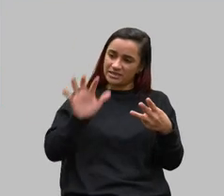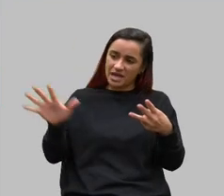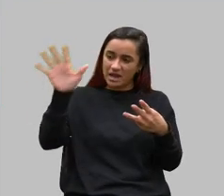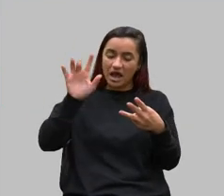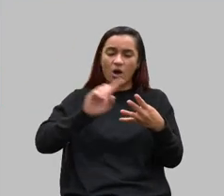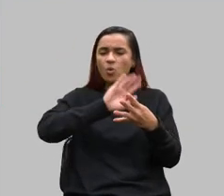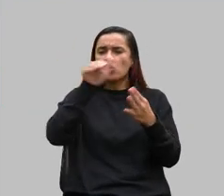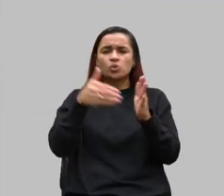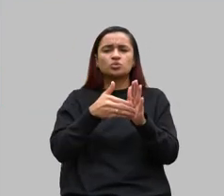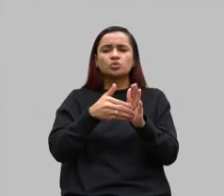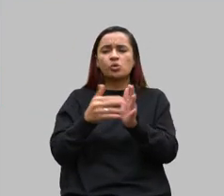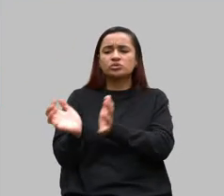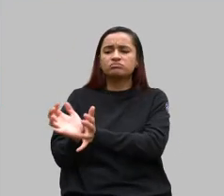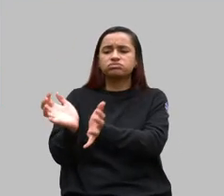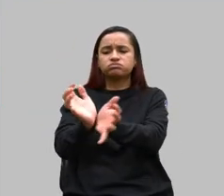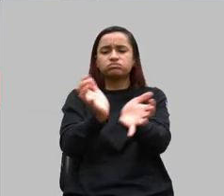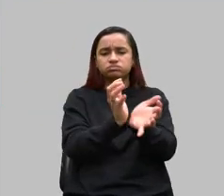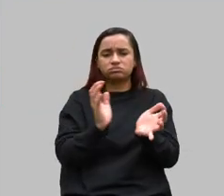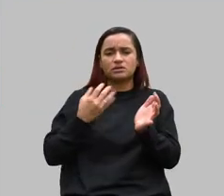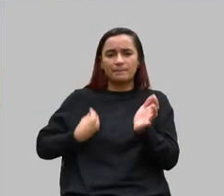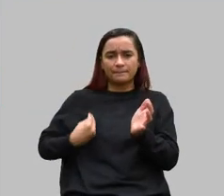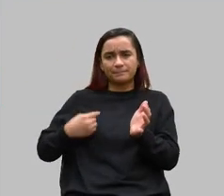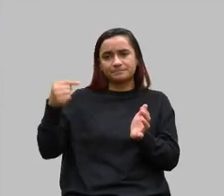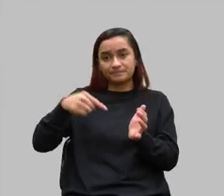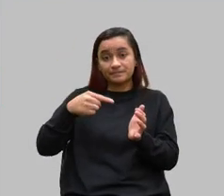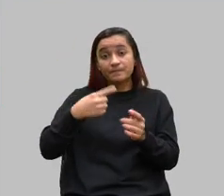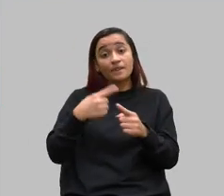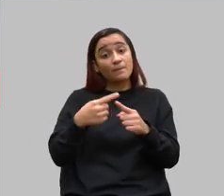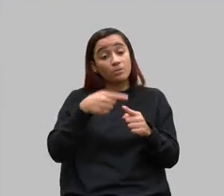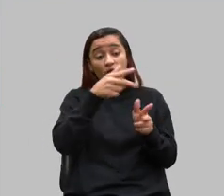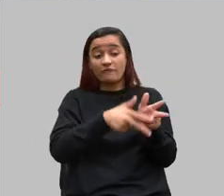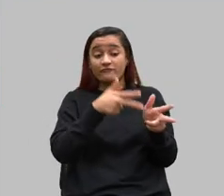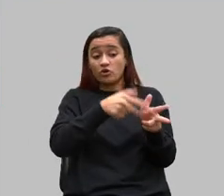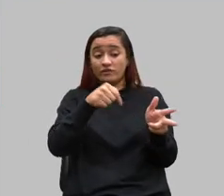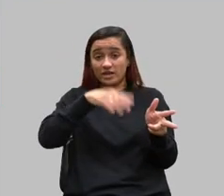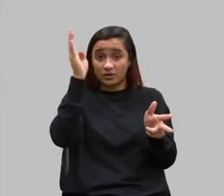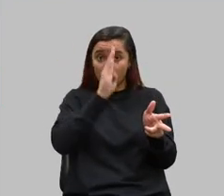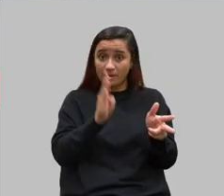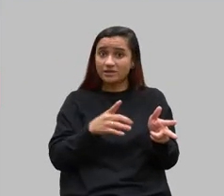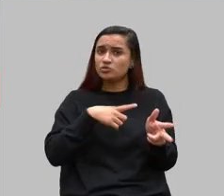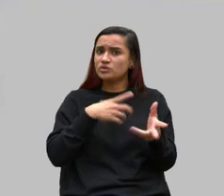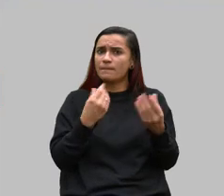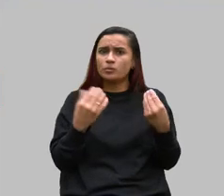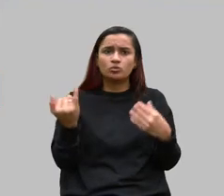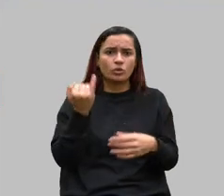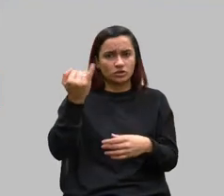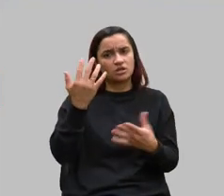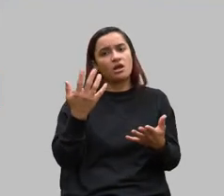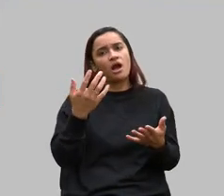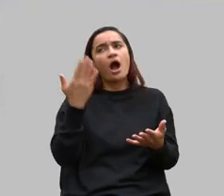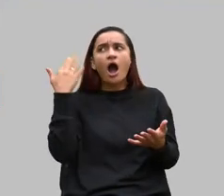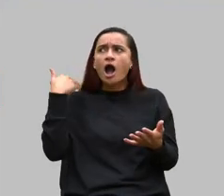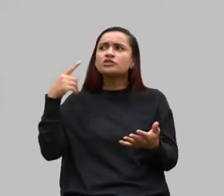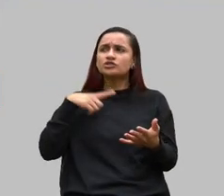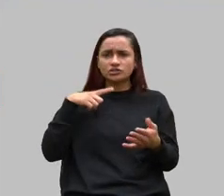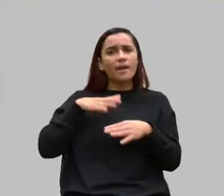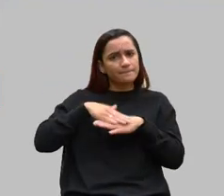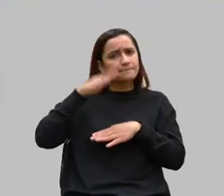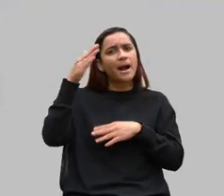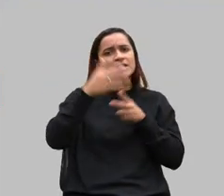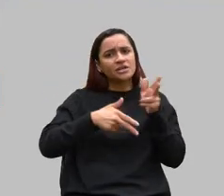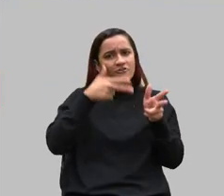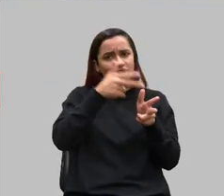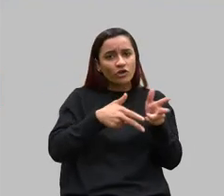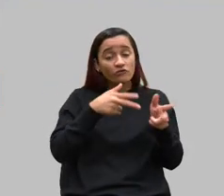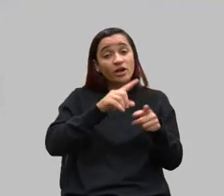que eh as ferrovias do Brasil nós já tivemos muito mais ferrovia Houve um momento em que veio a